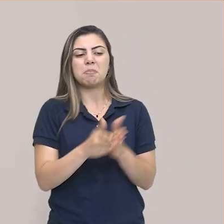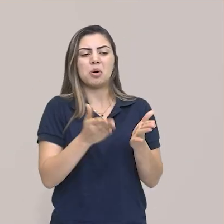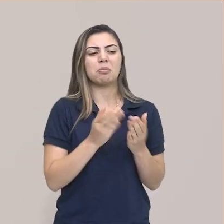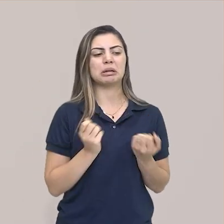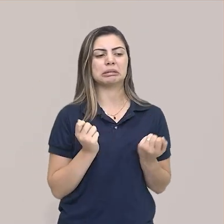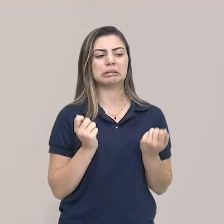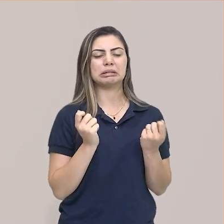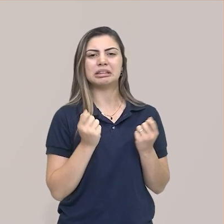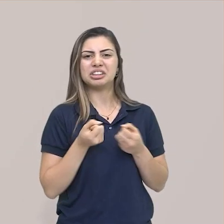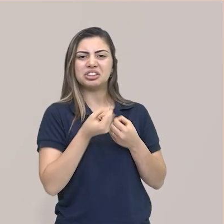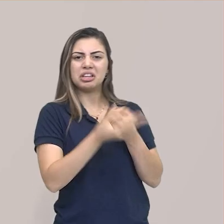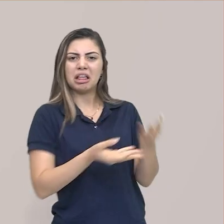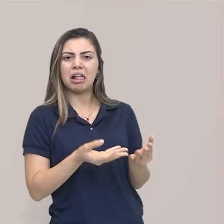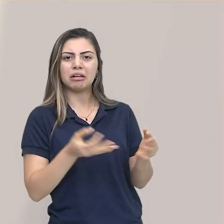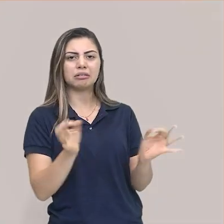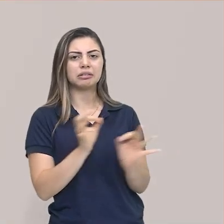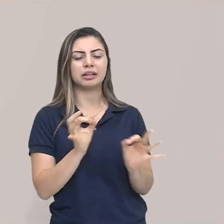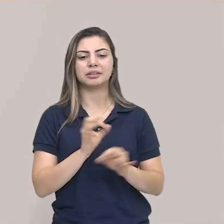pobres.